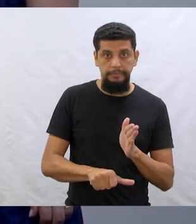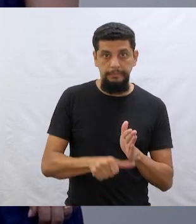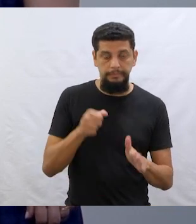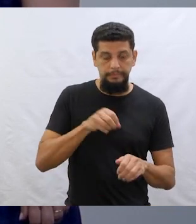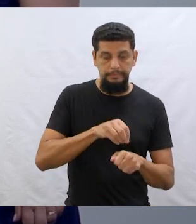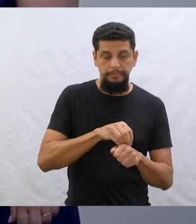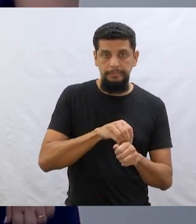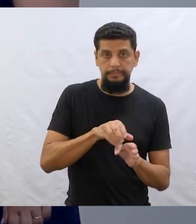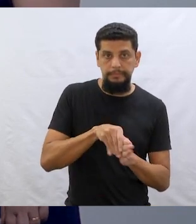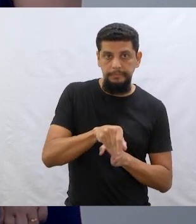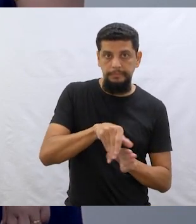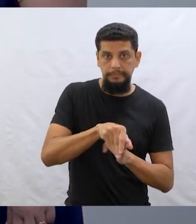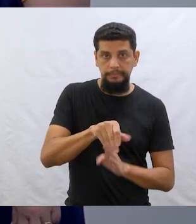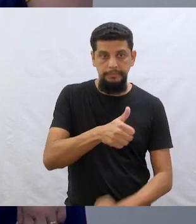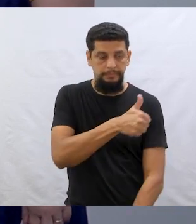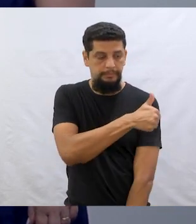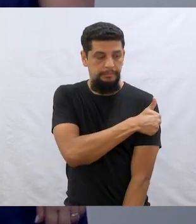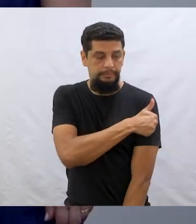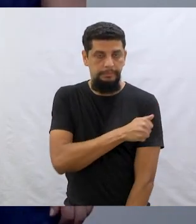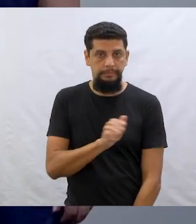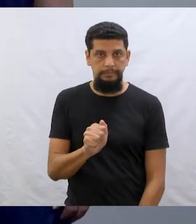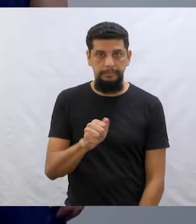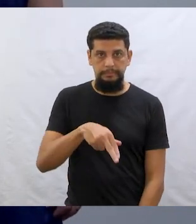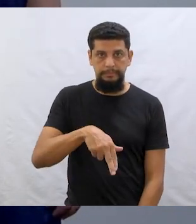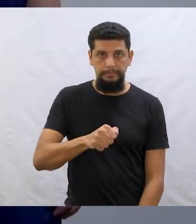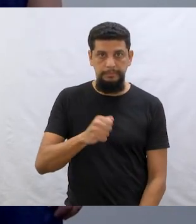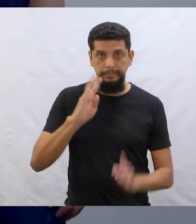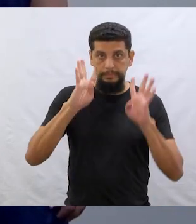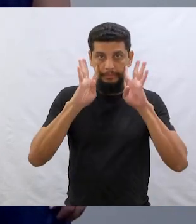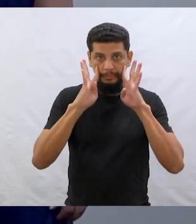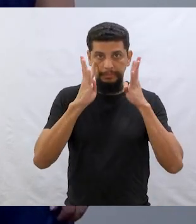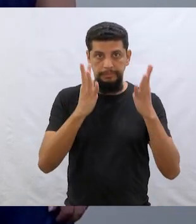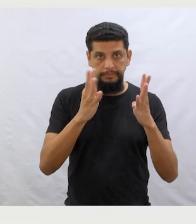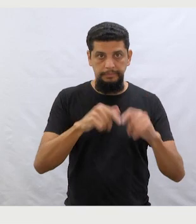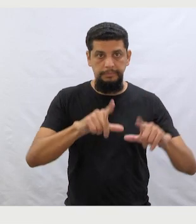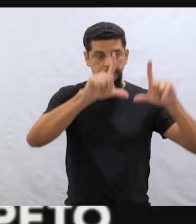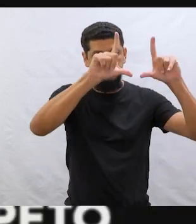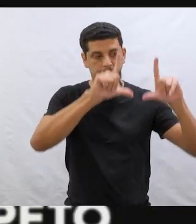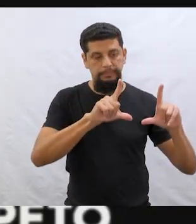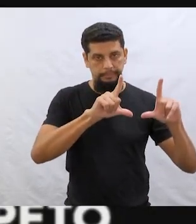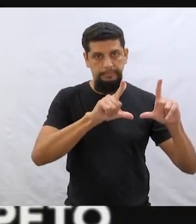orientação da estudante Ana. Prestem atenção lá.